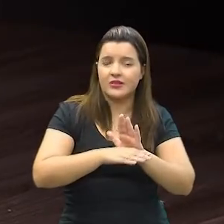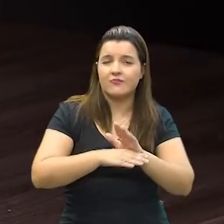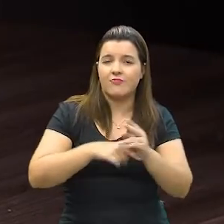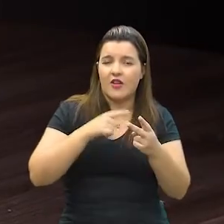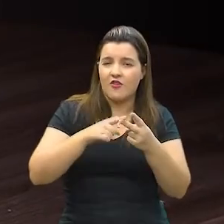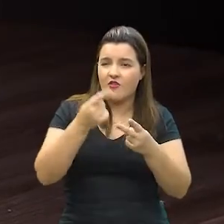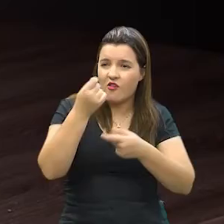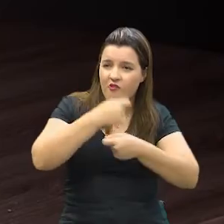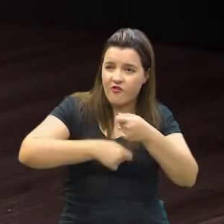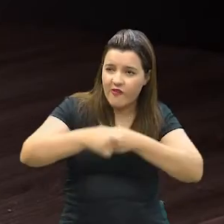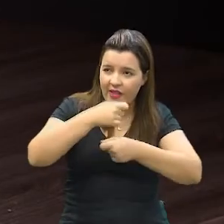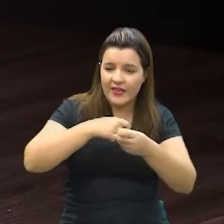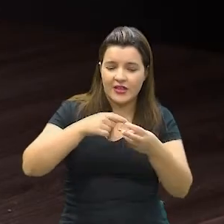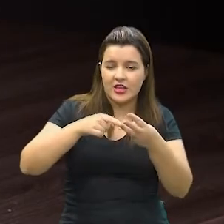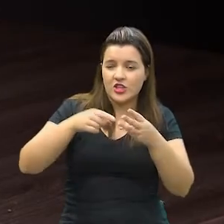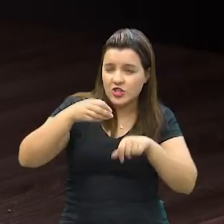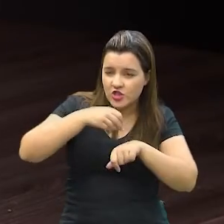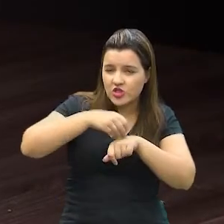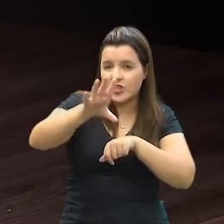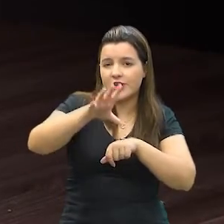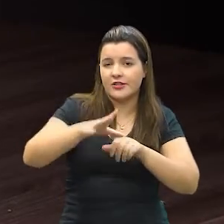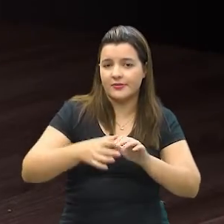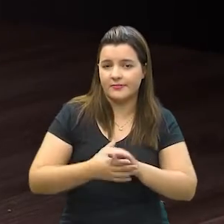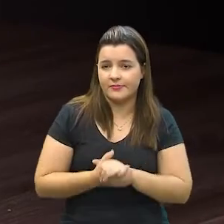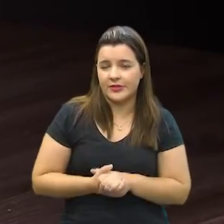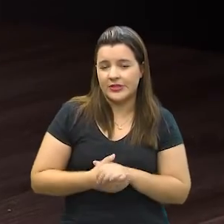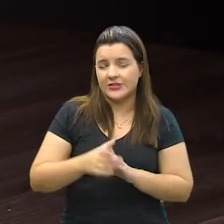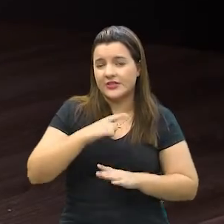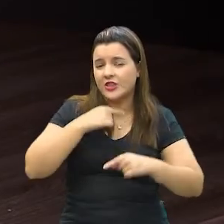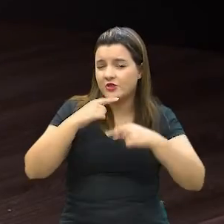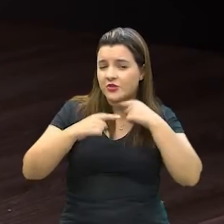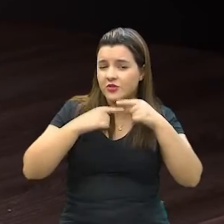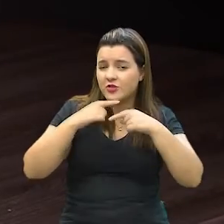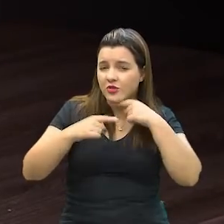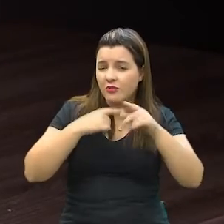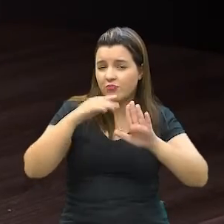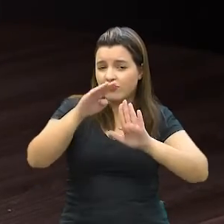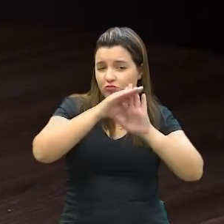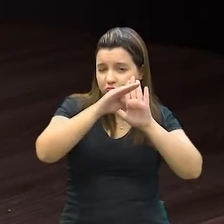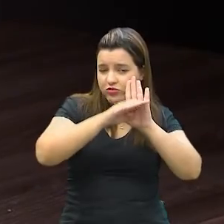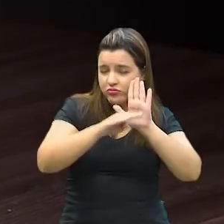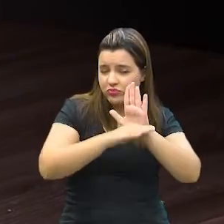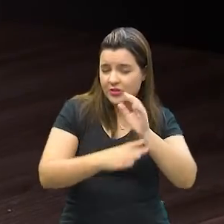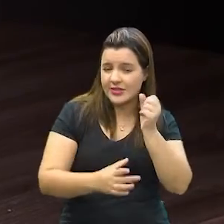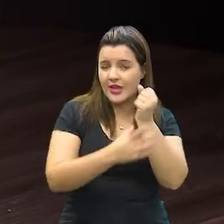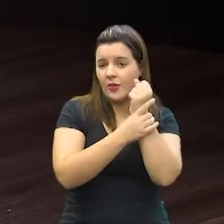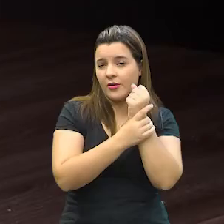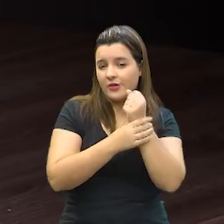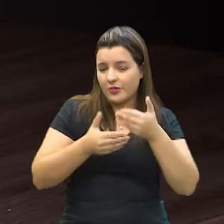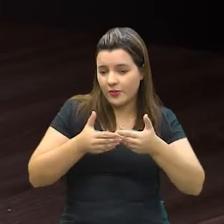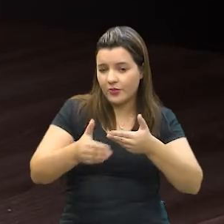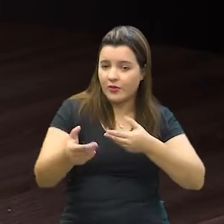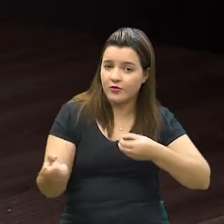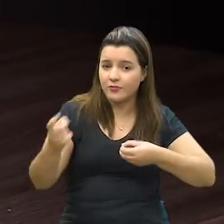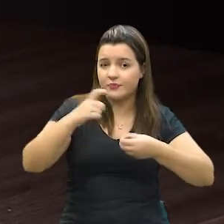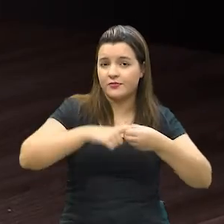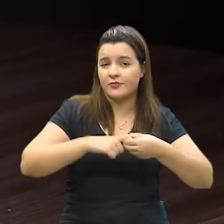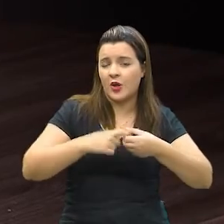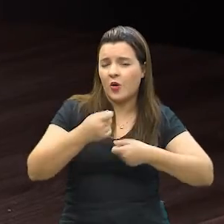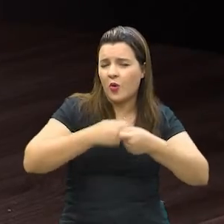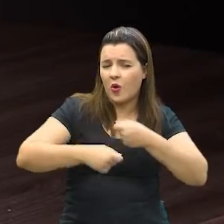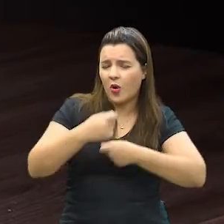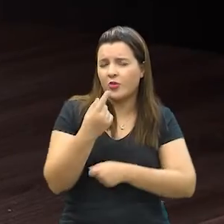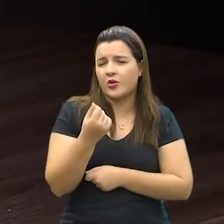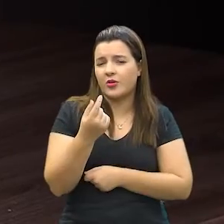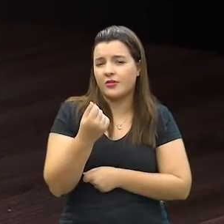Quais são as principais dúvidas? E quando a gente fala desse protocolo de retomada e do controle de finanças, o que